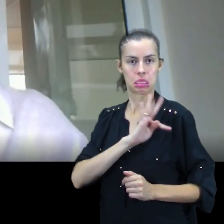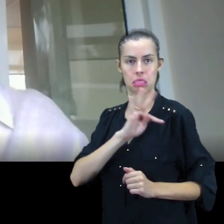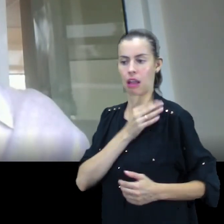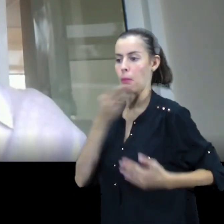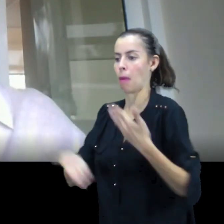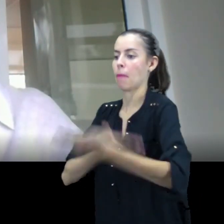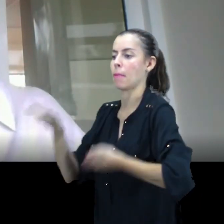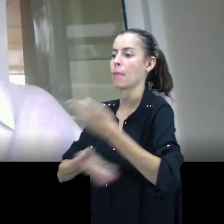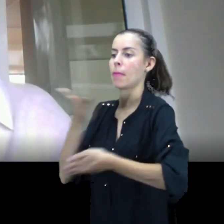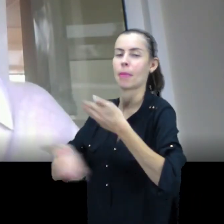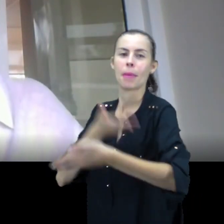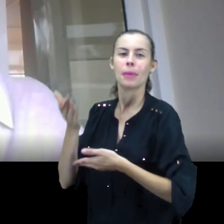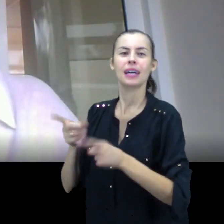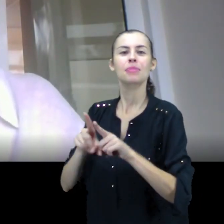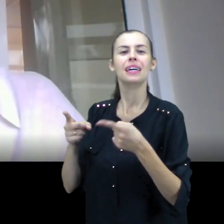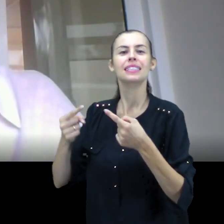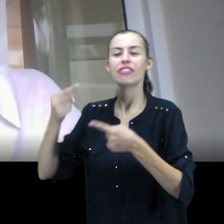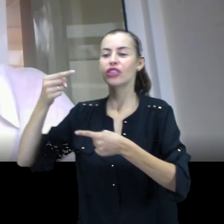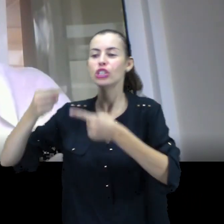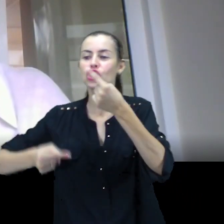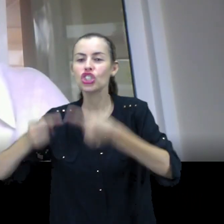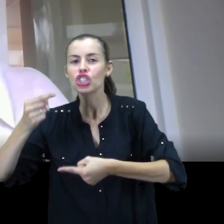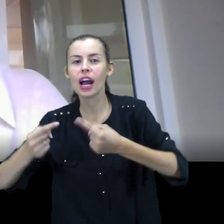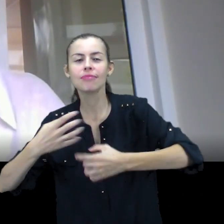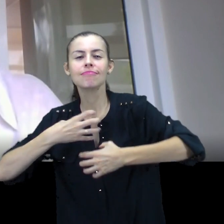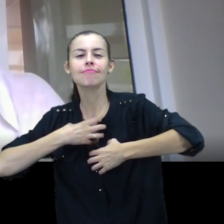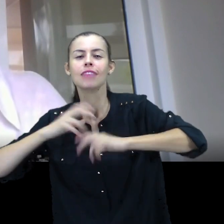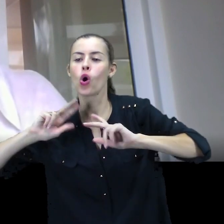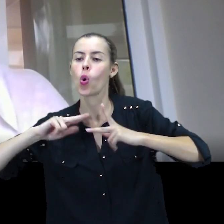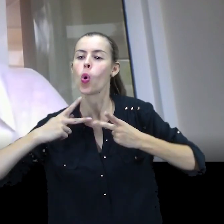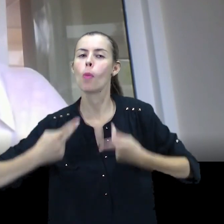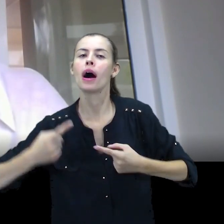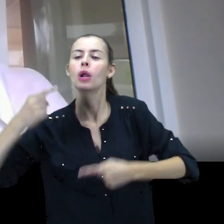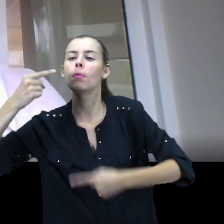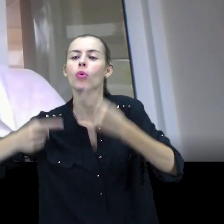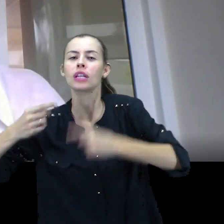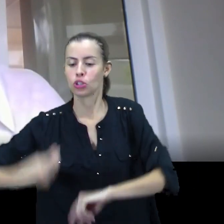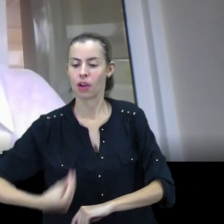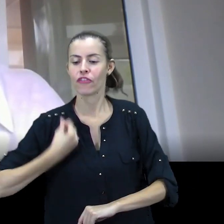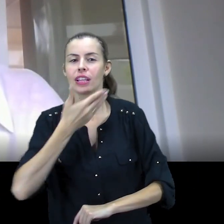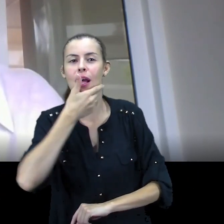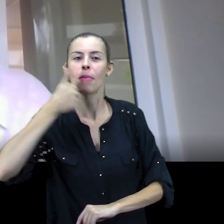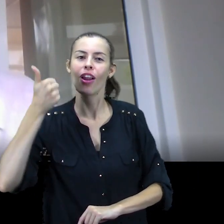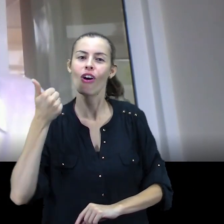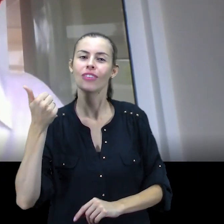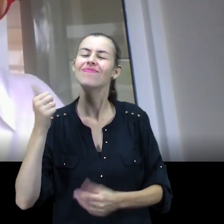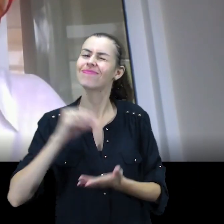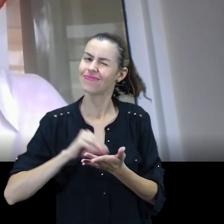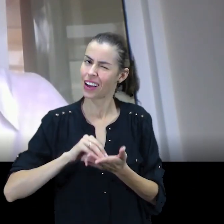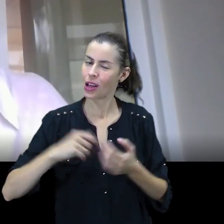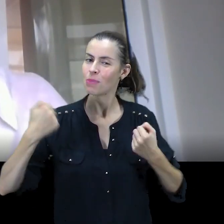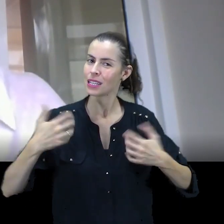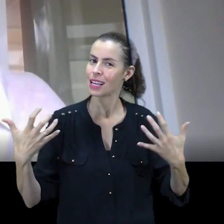Então, queria assim que você comentasse com a gente como que vocês da UFBA têm visto, por exemplo,